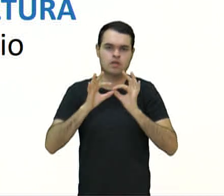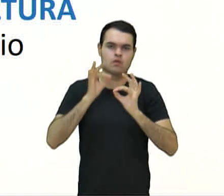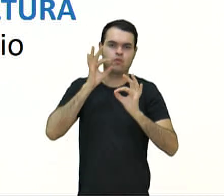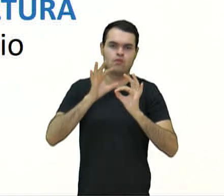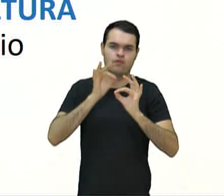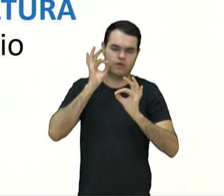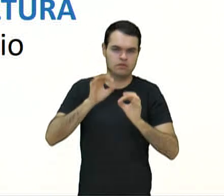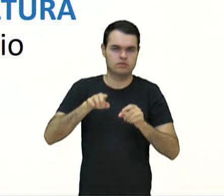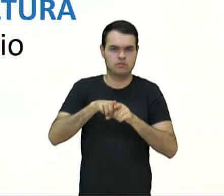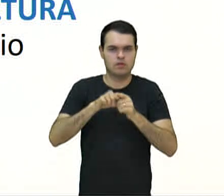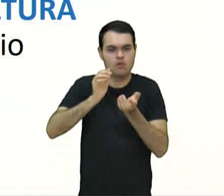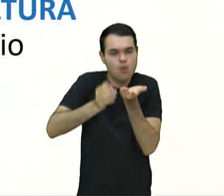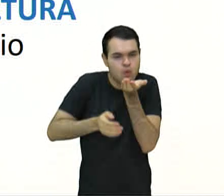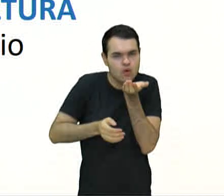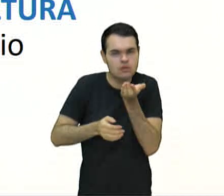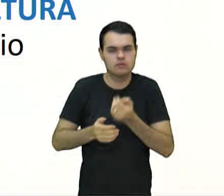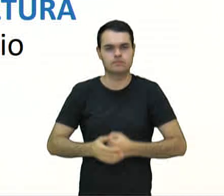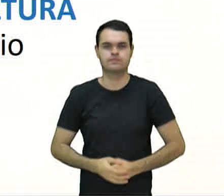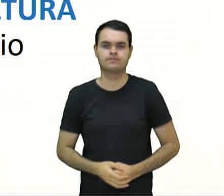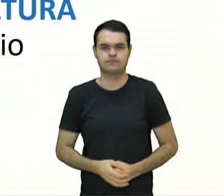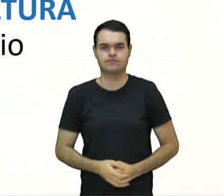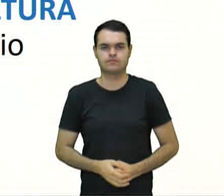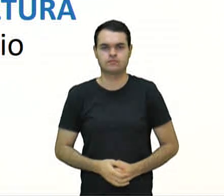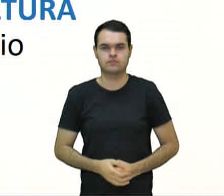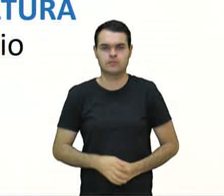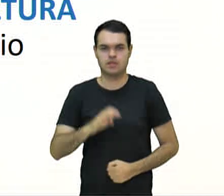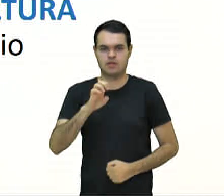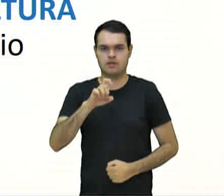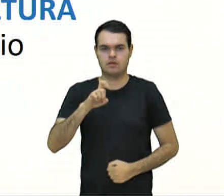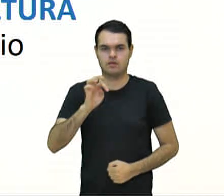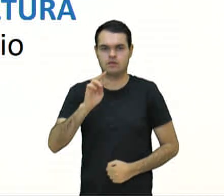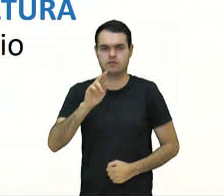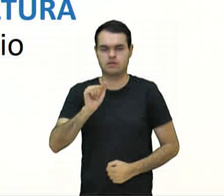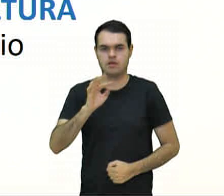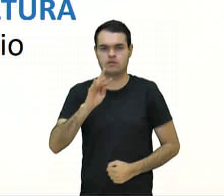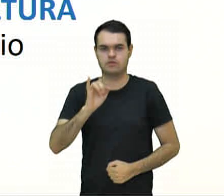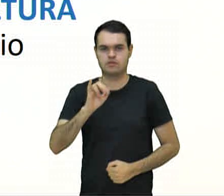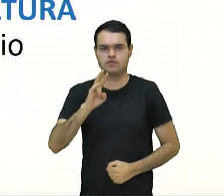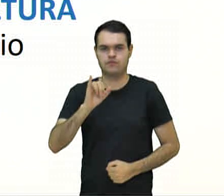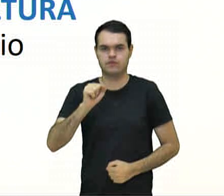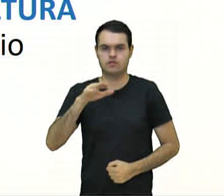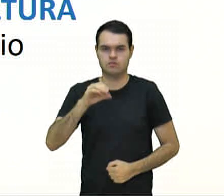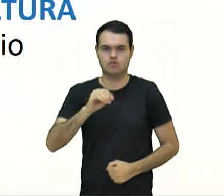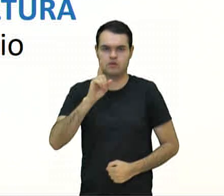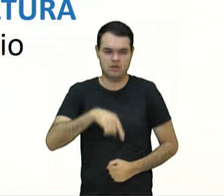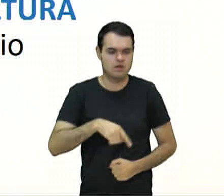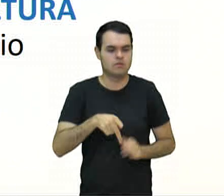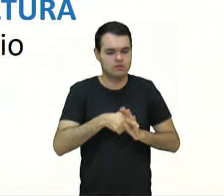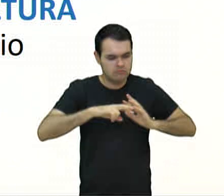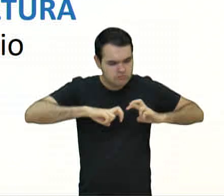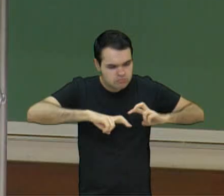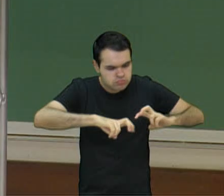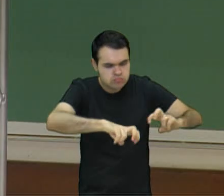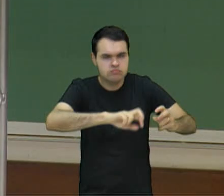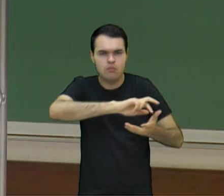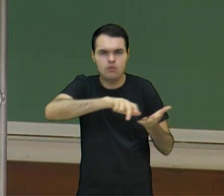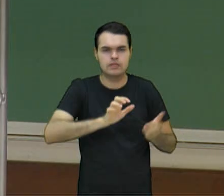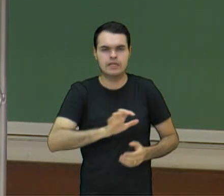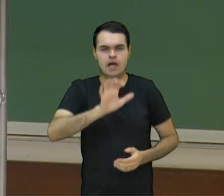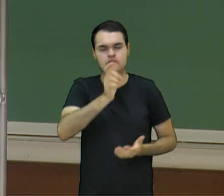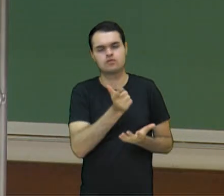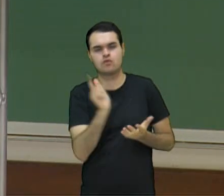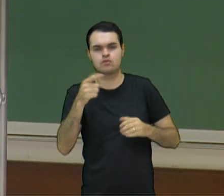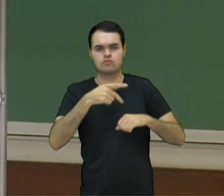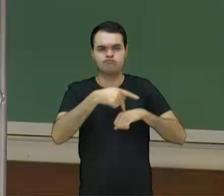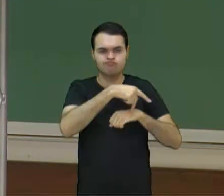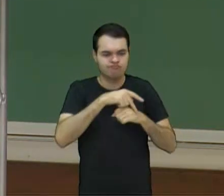trigo. E no extrativismo mineral, aqui as reservas de gás, urânio, cobre e outros minerais.